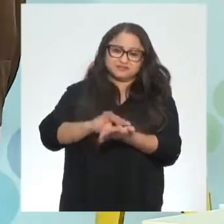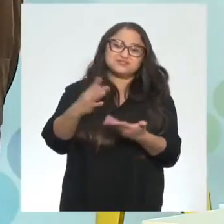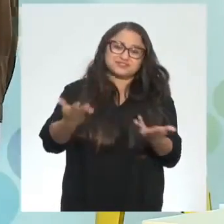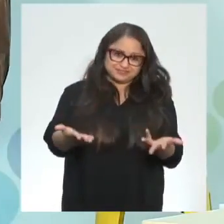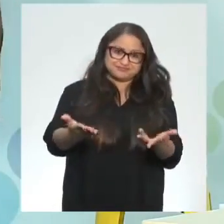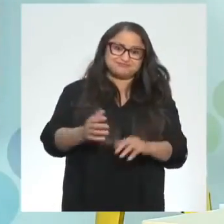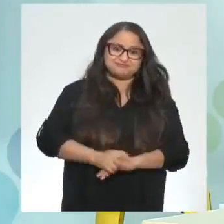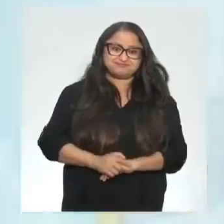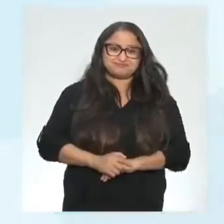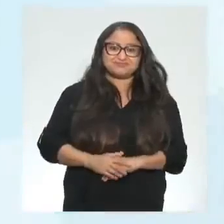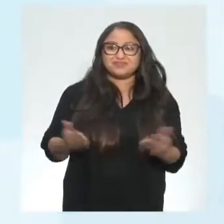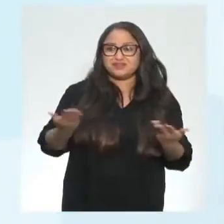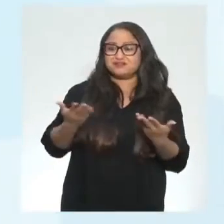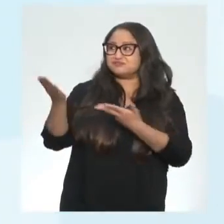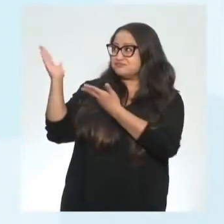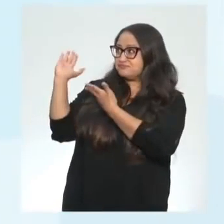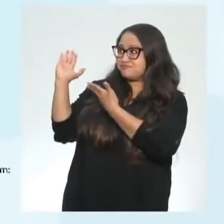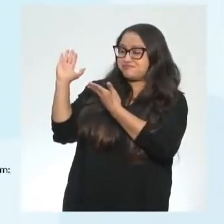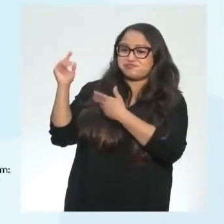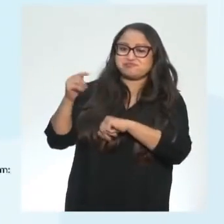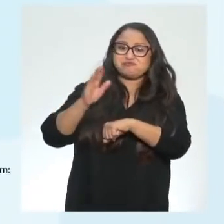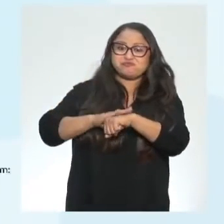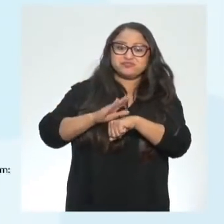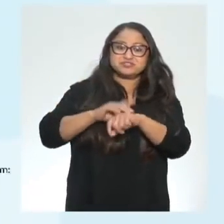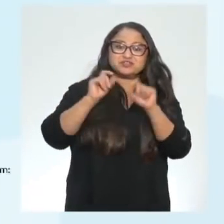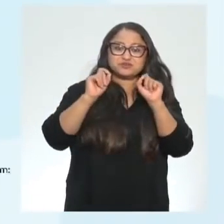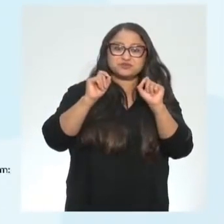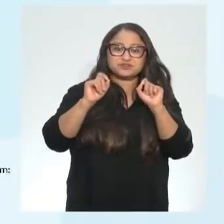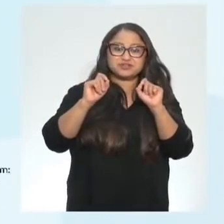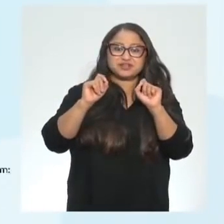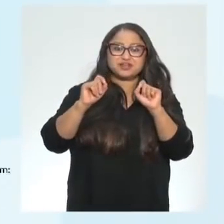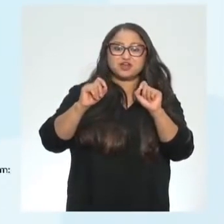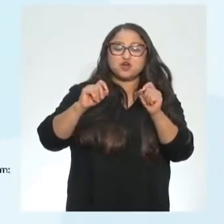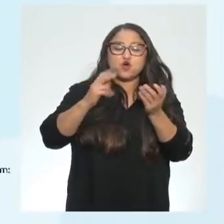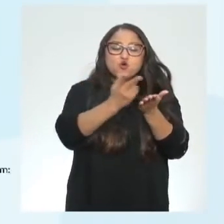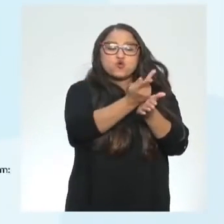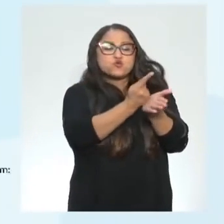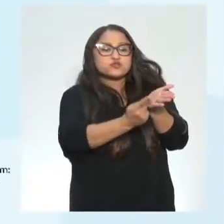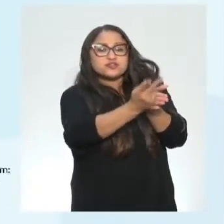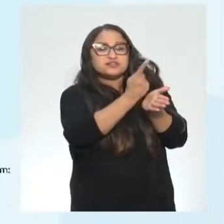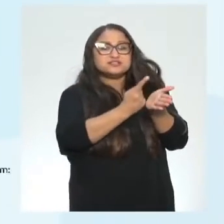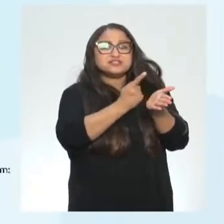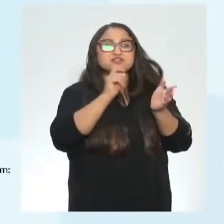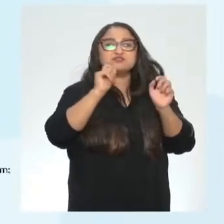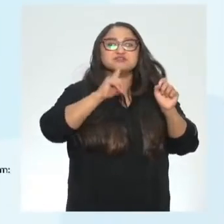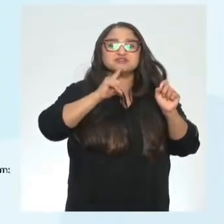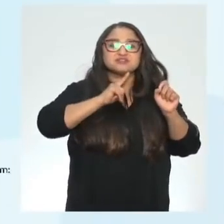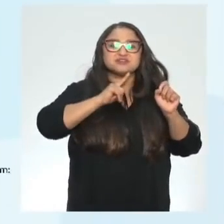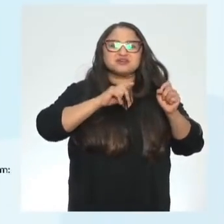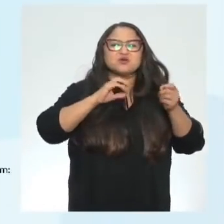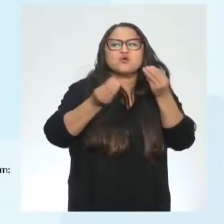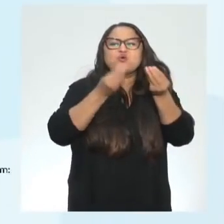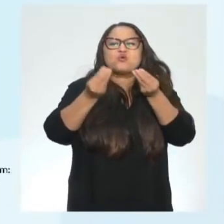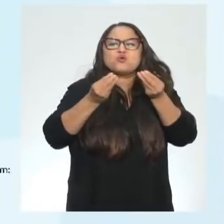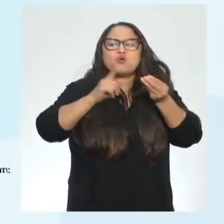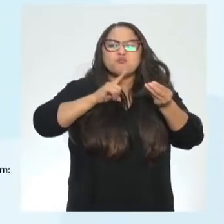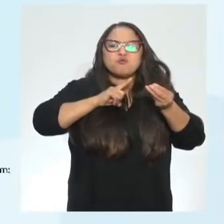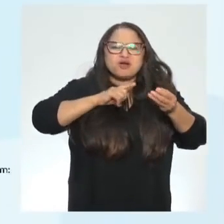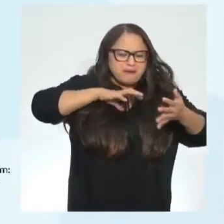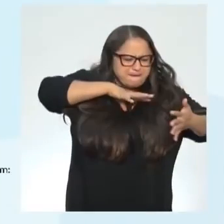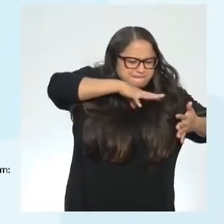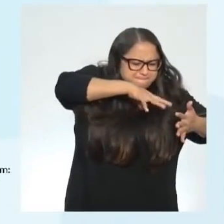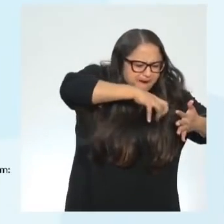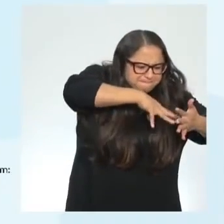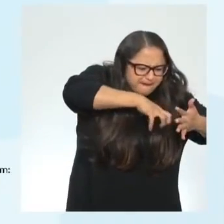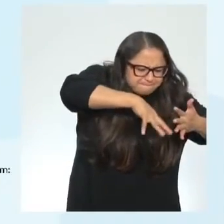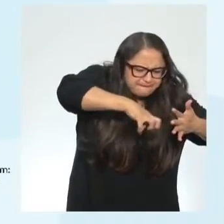tela, galerinha, vamos fazer aqui o desenho de uma trincheira, professora Luísa, olha lá. Vamos fazer aqui, trincheira de um lado, trincheira